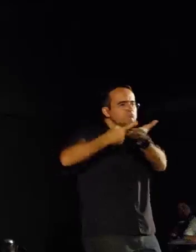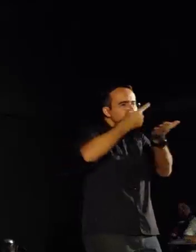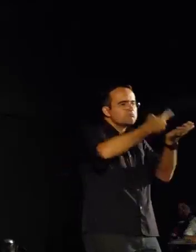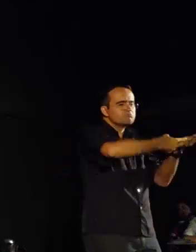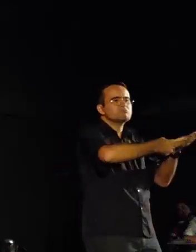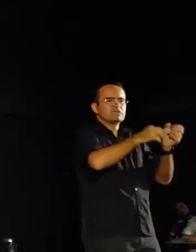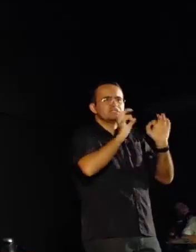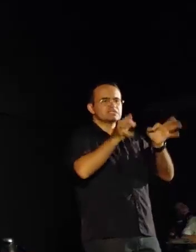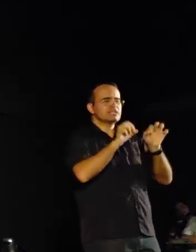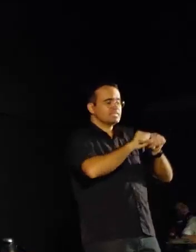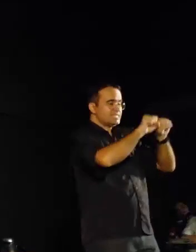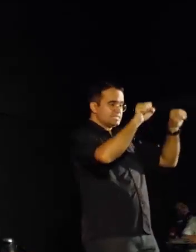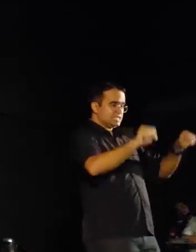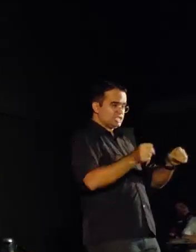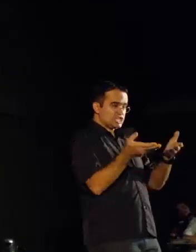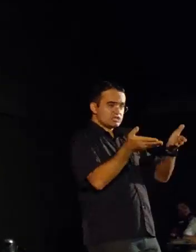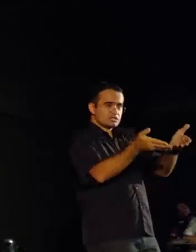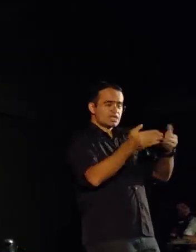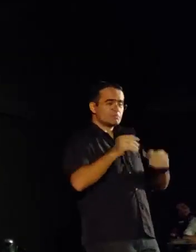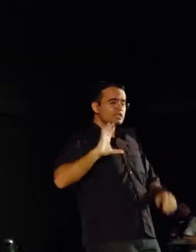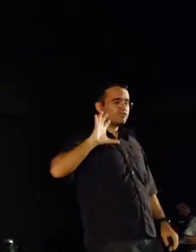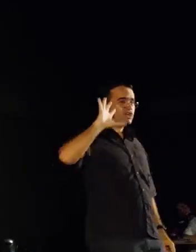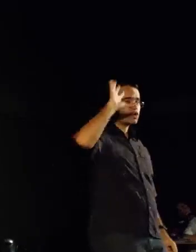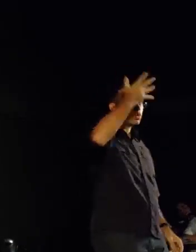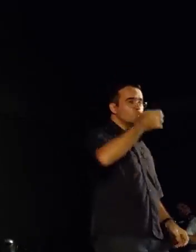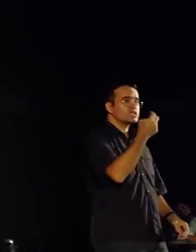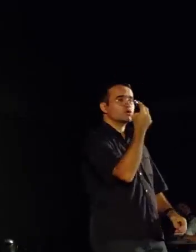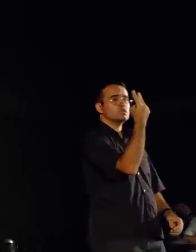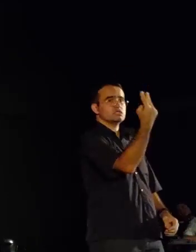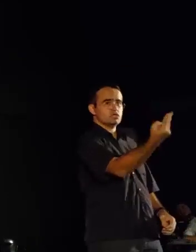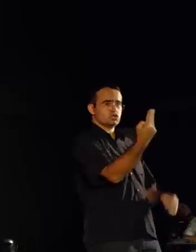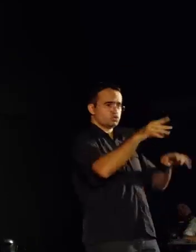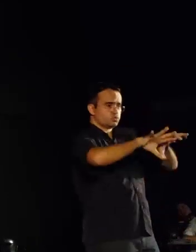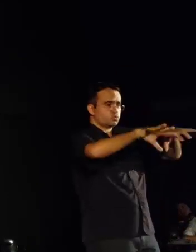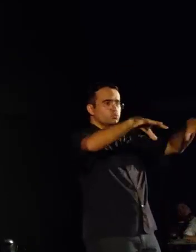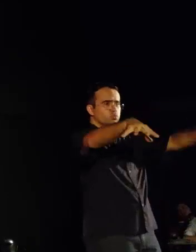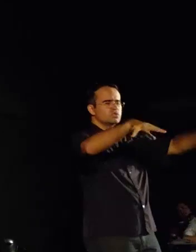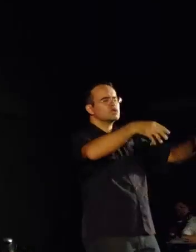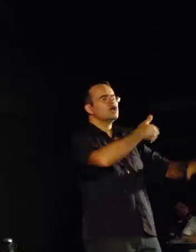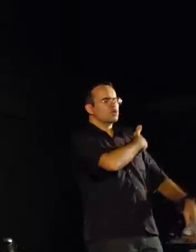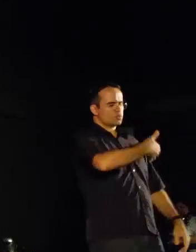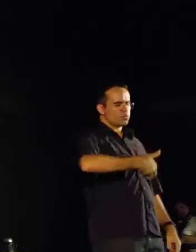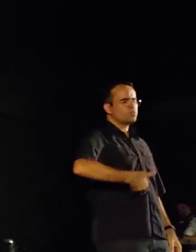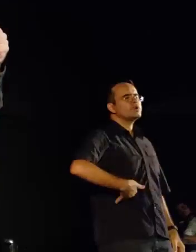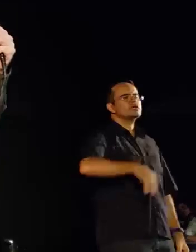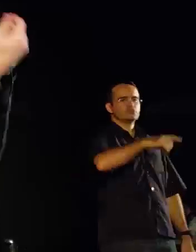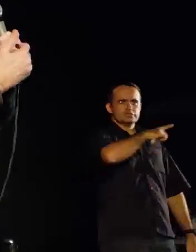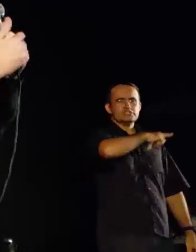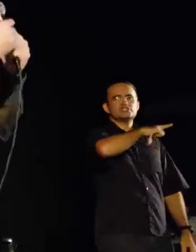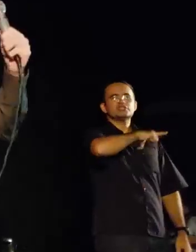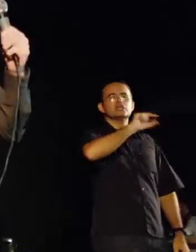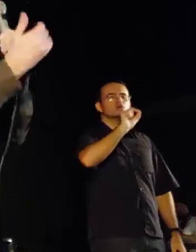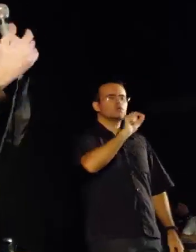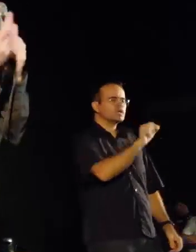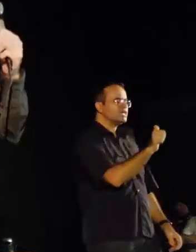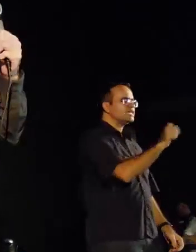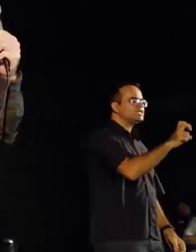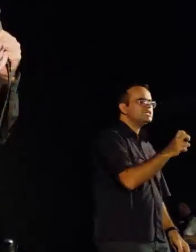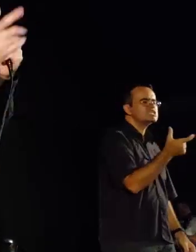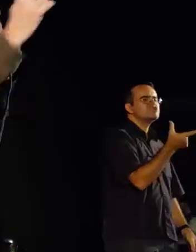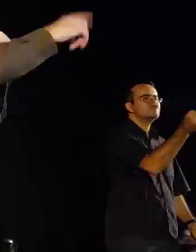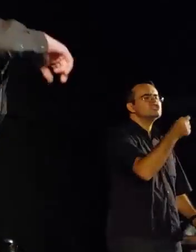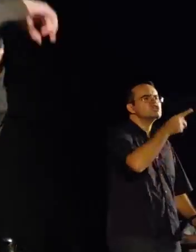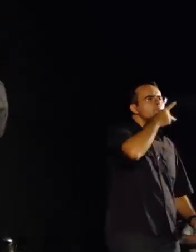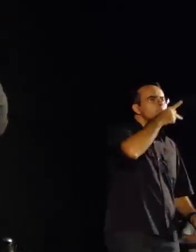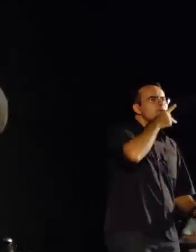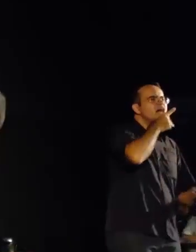Esse sistema teve 2 consequências. Nós lembramos, quer dizer, os governos eram governos onde você tinha 15, 20